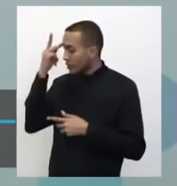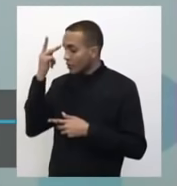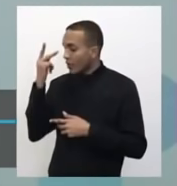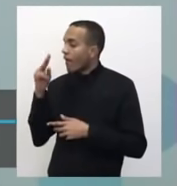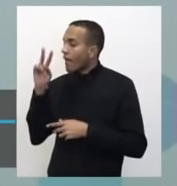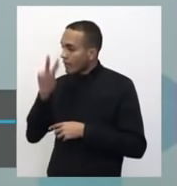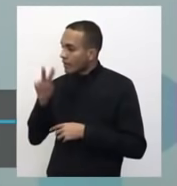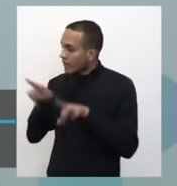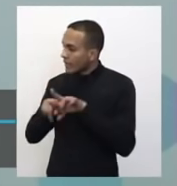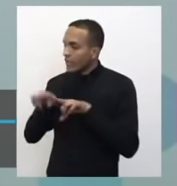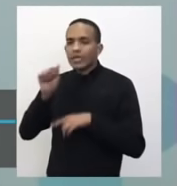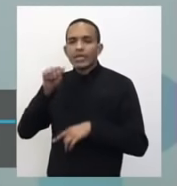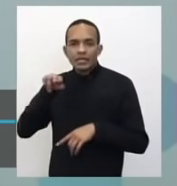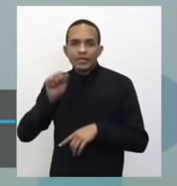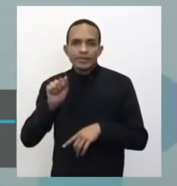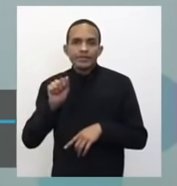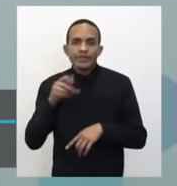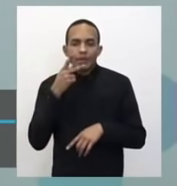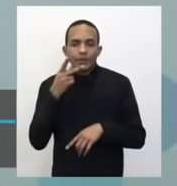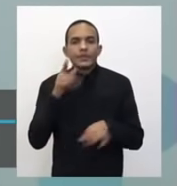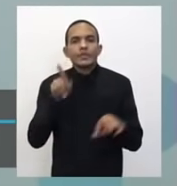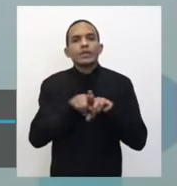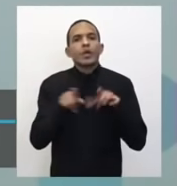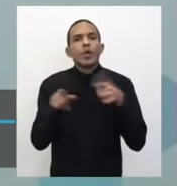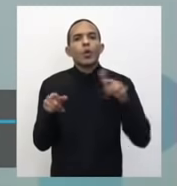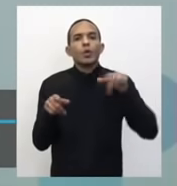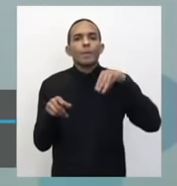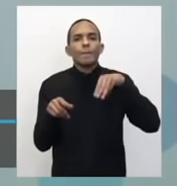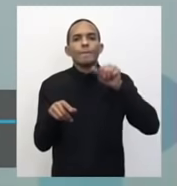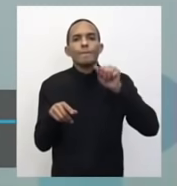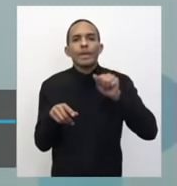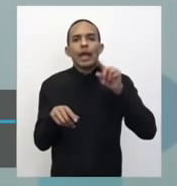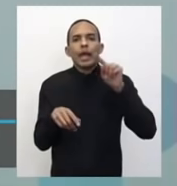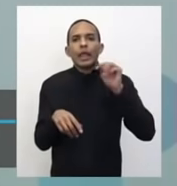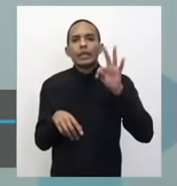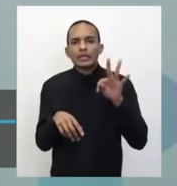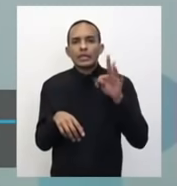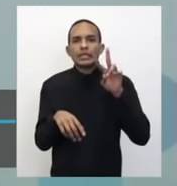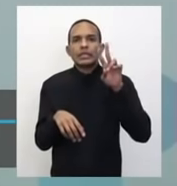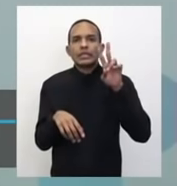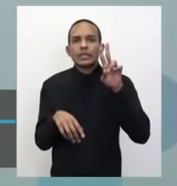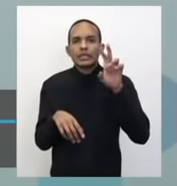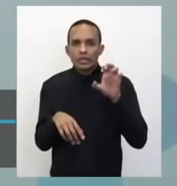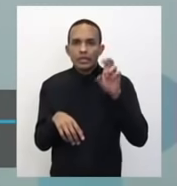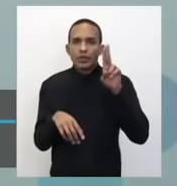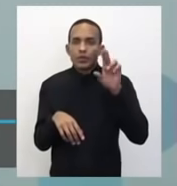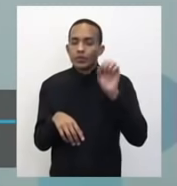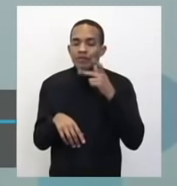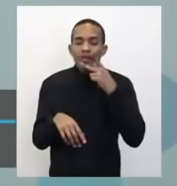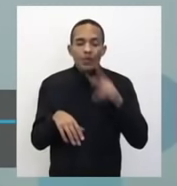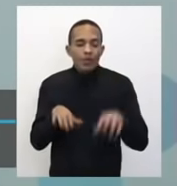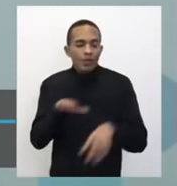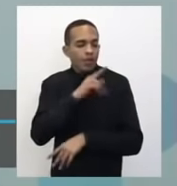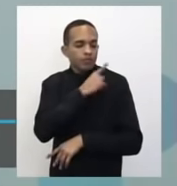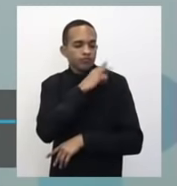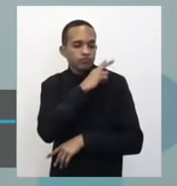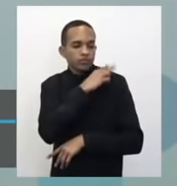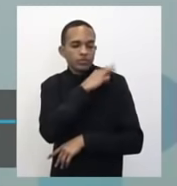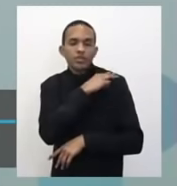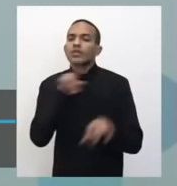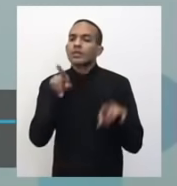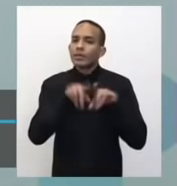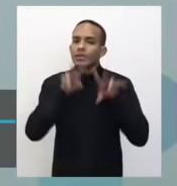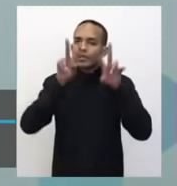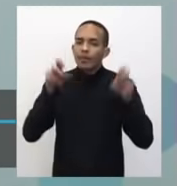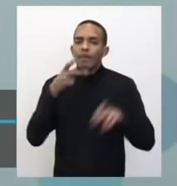Laura. E aí, o Matheus falou uma coisa que você sabe quando a gente falou sobre esse assunto lá no ensino médio, também surgiu.